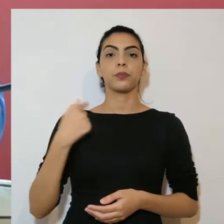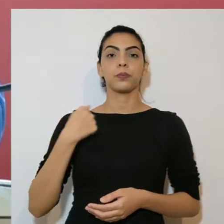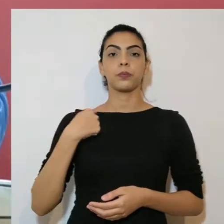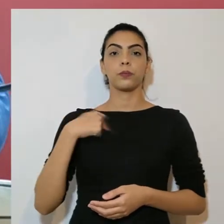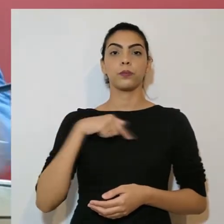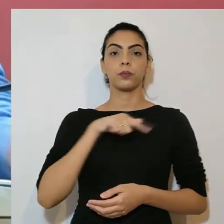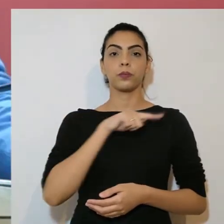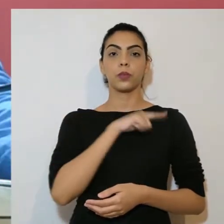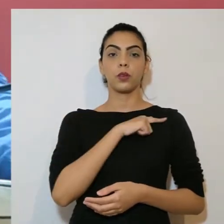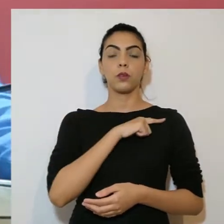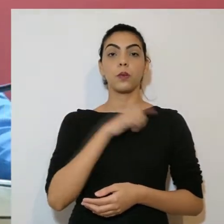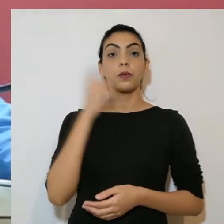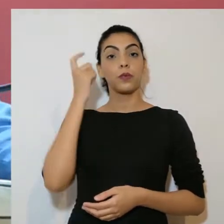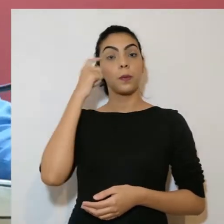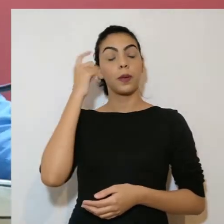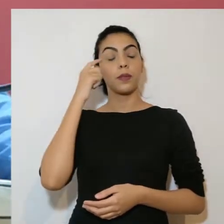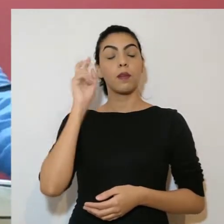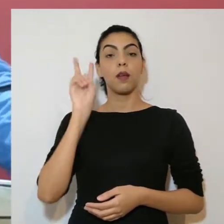vamos